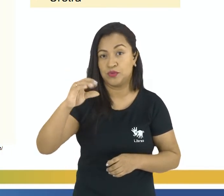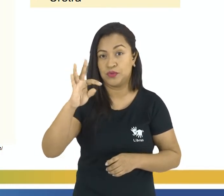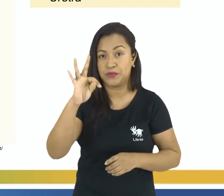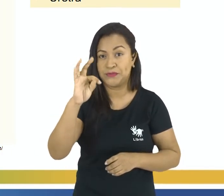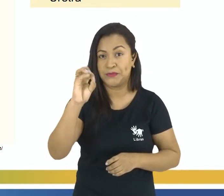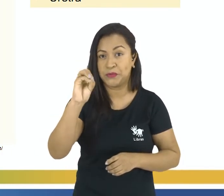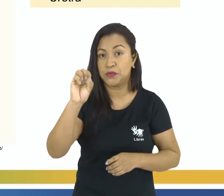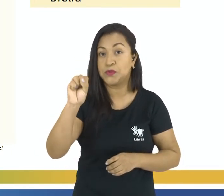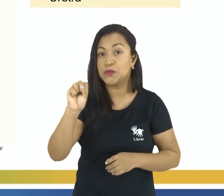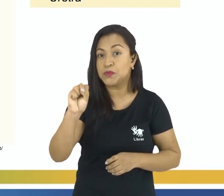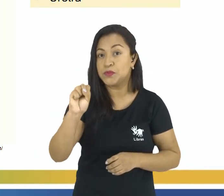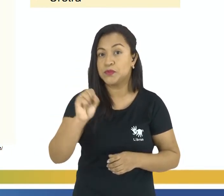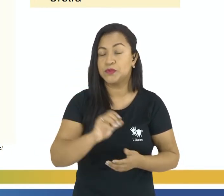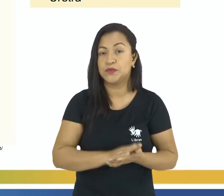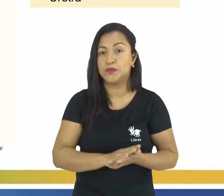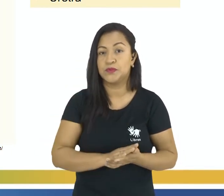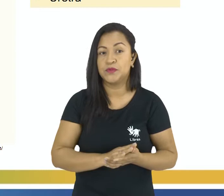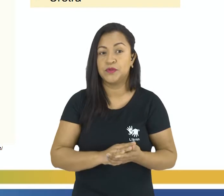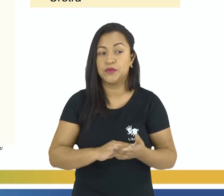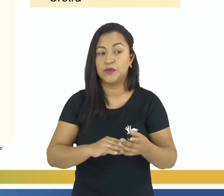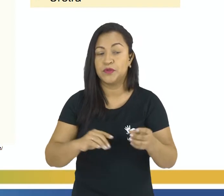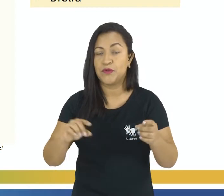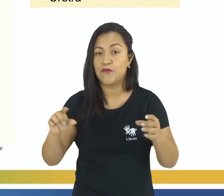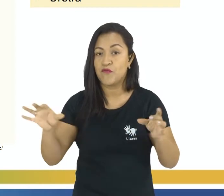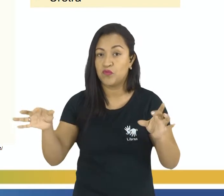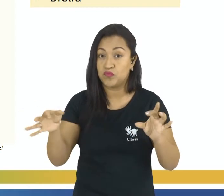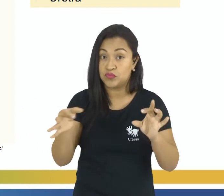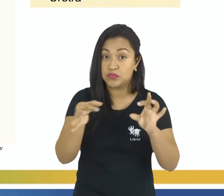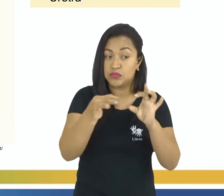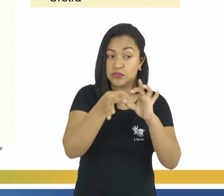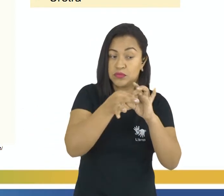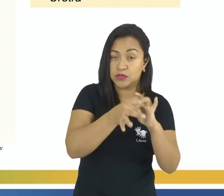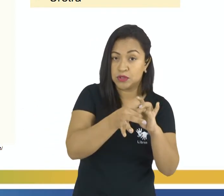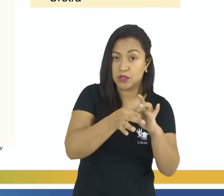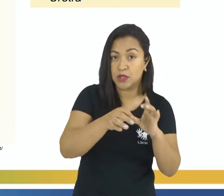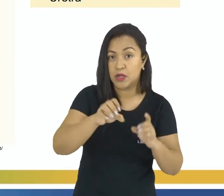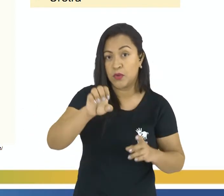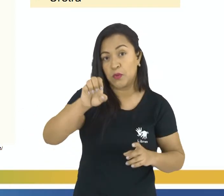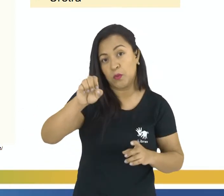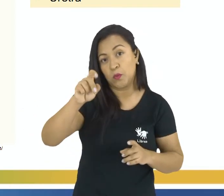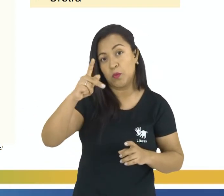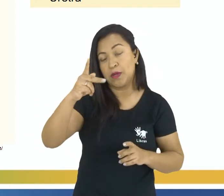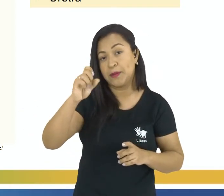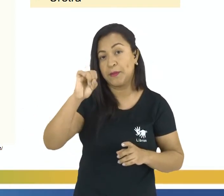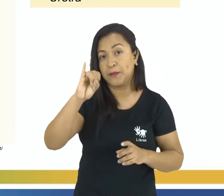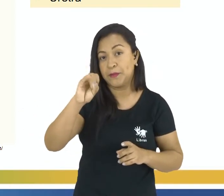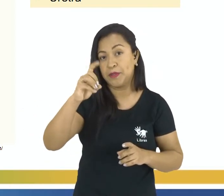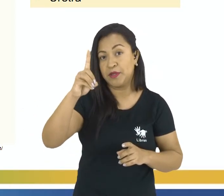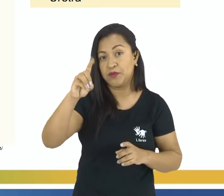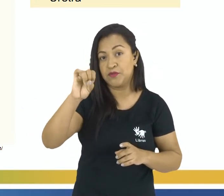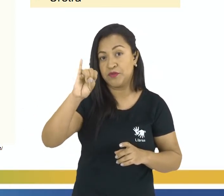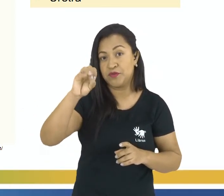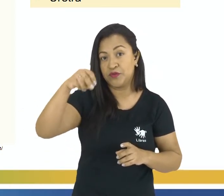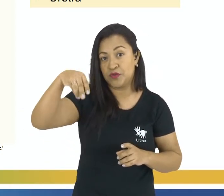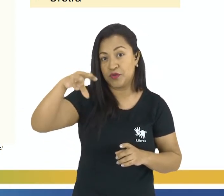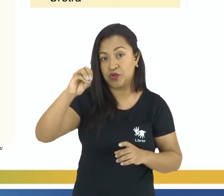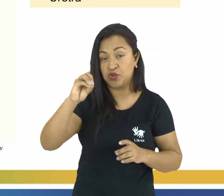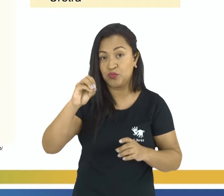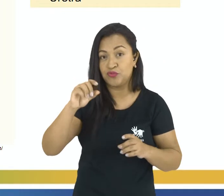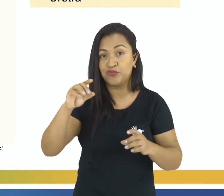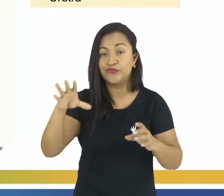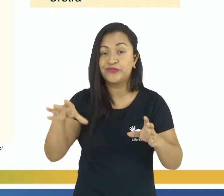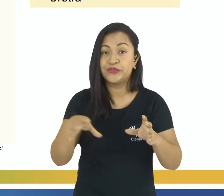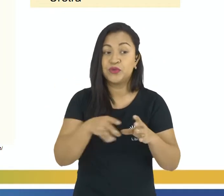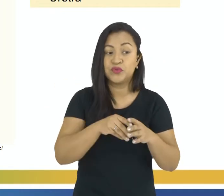deferentes, eles vão ligar o epidídimo e vão percorrer todo o sistema masculino até chegar na